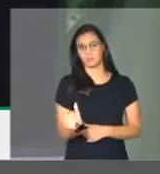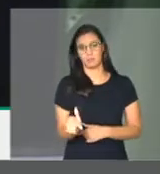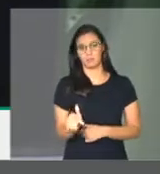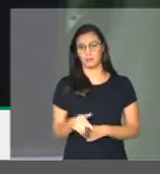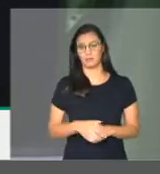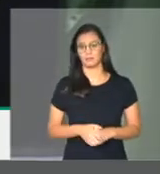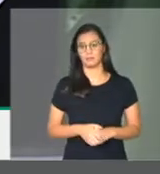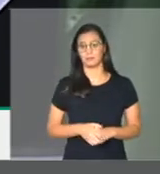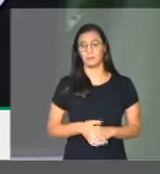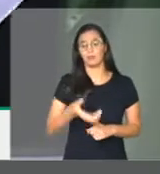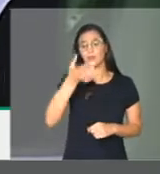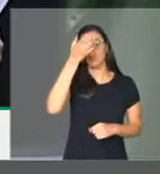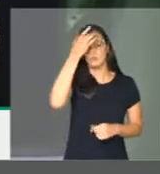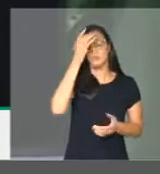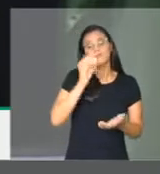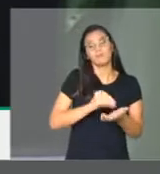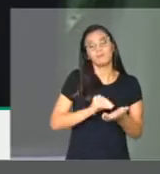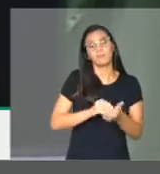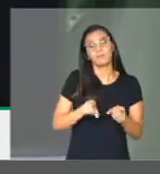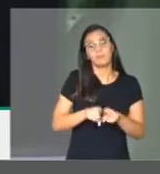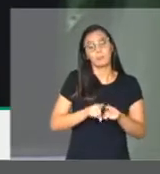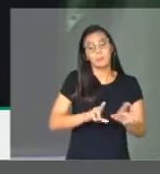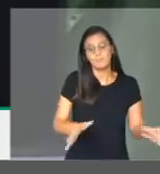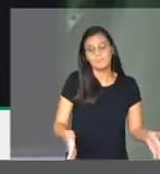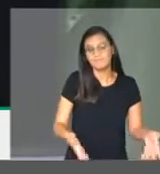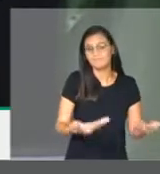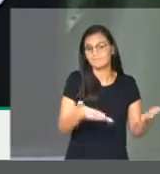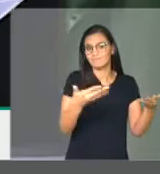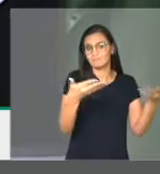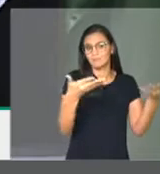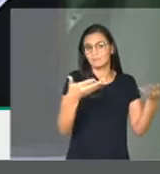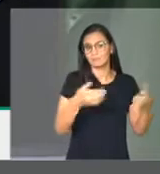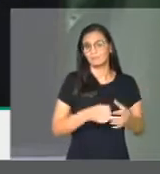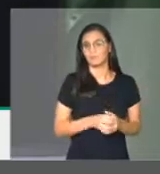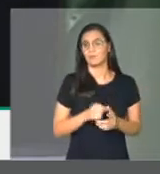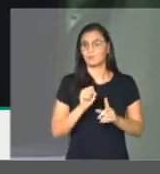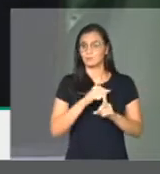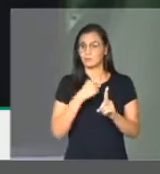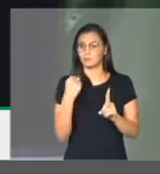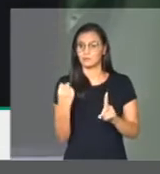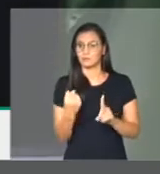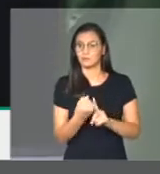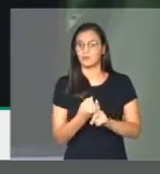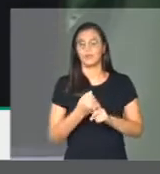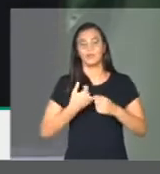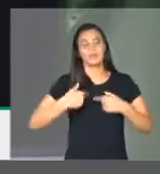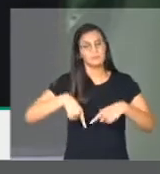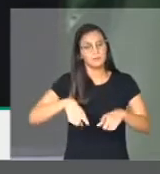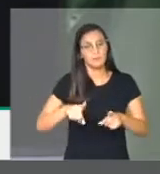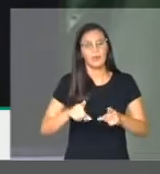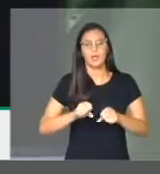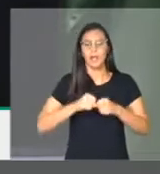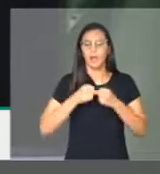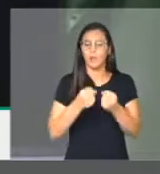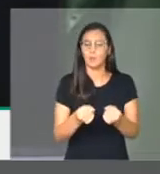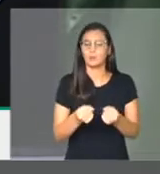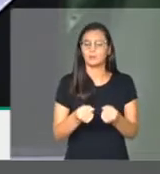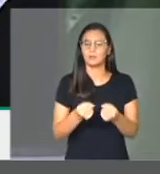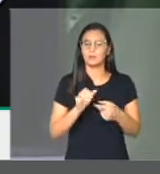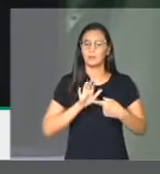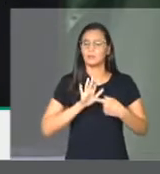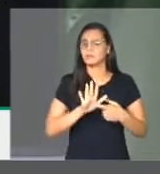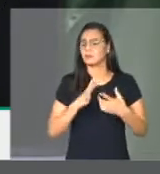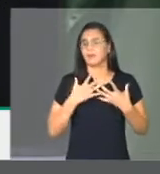perfeita consciência de que motivações a estimulava, a ela, a sociedade, aí às ruas, dava então sinais de uma